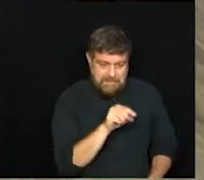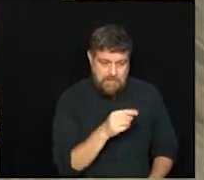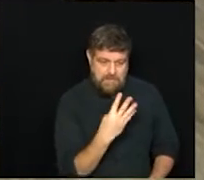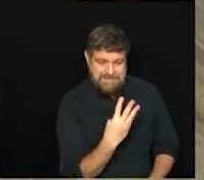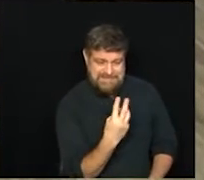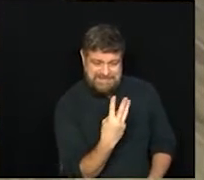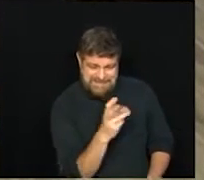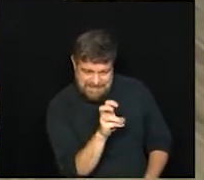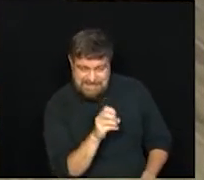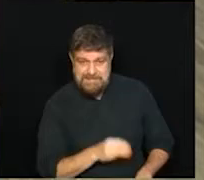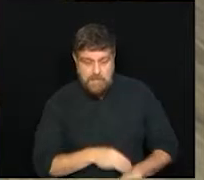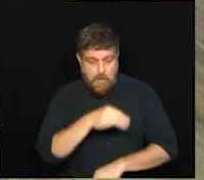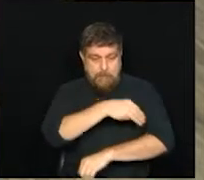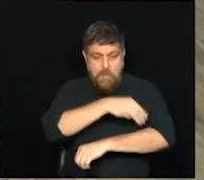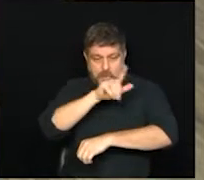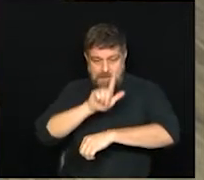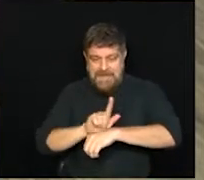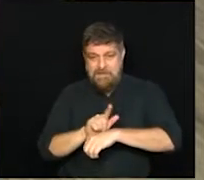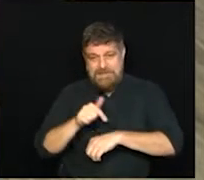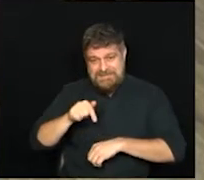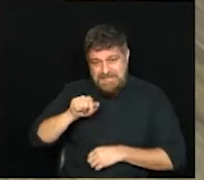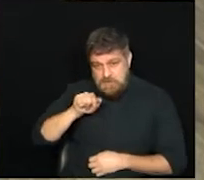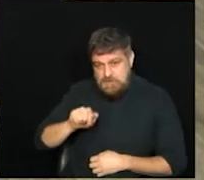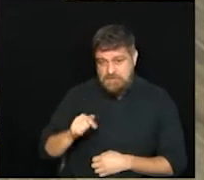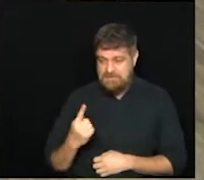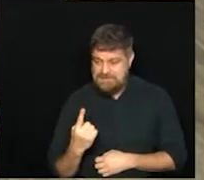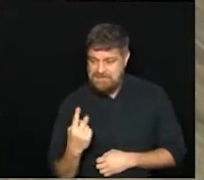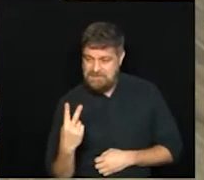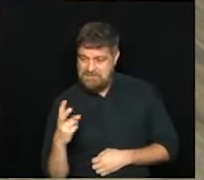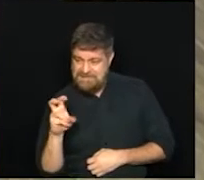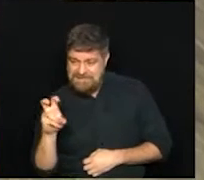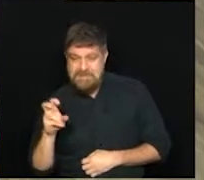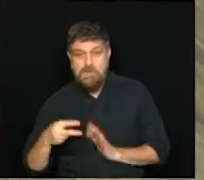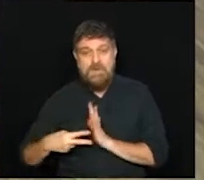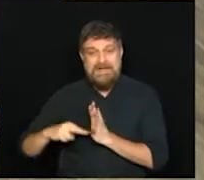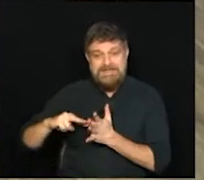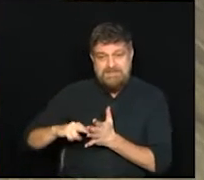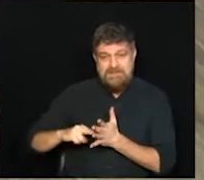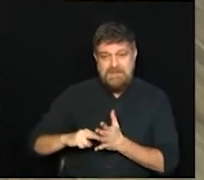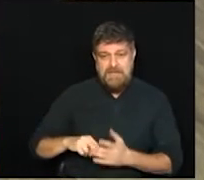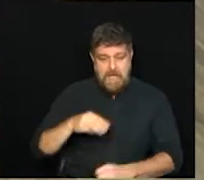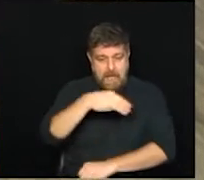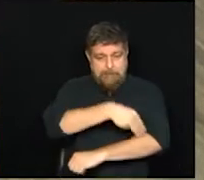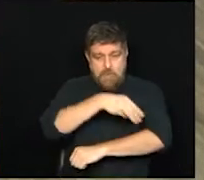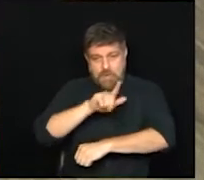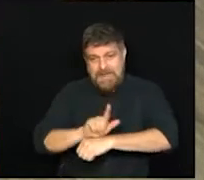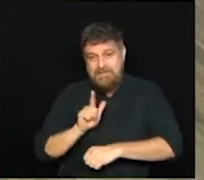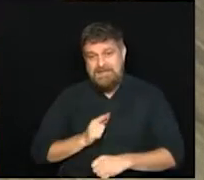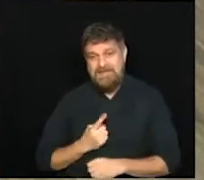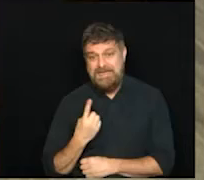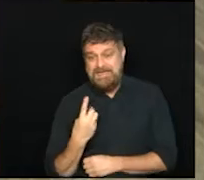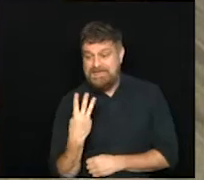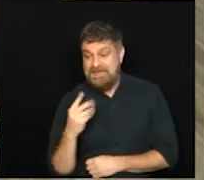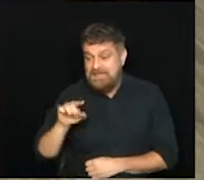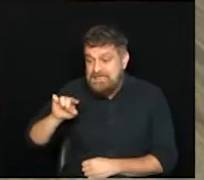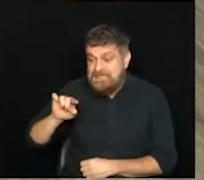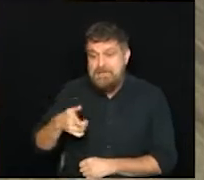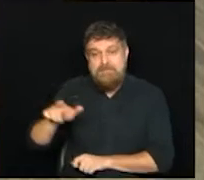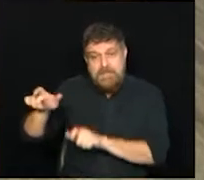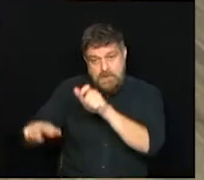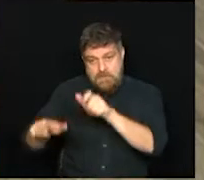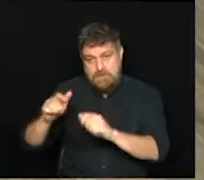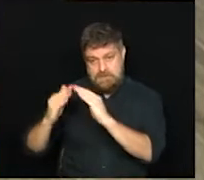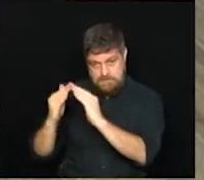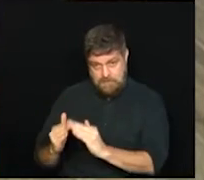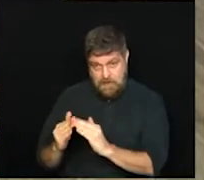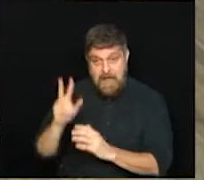30.435, Morungaba, 7.125, mas significa, Morungaba é uma cidade com 13 mil habitantes. A gente também tem que